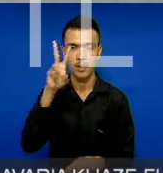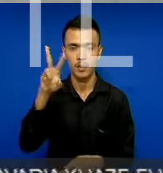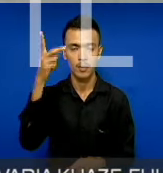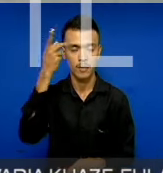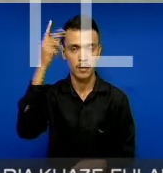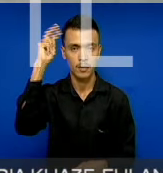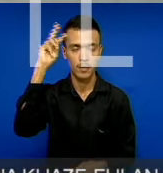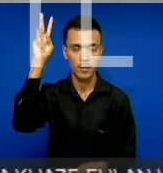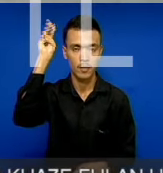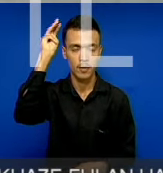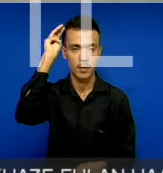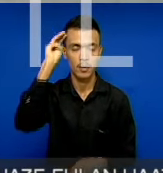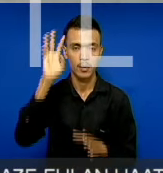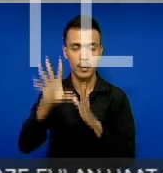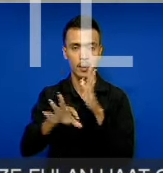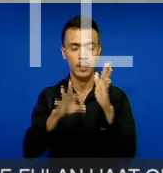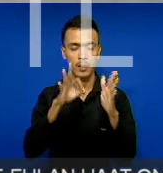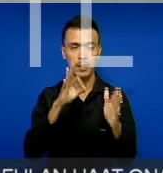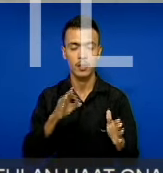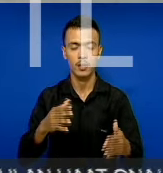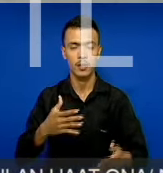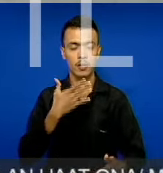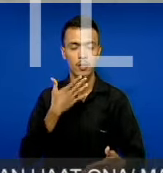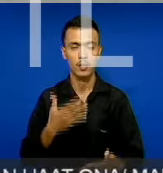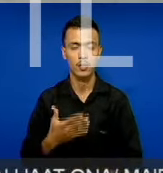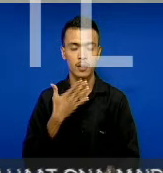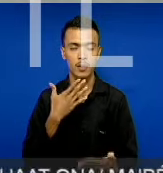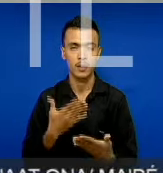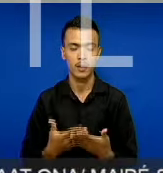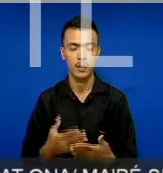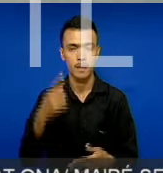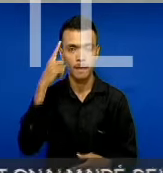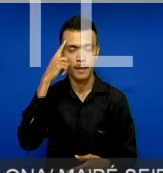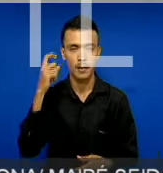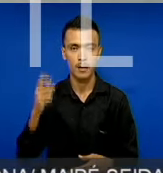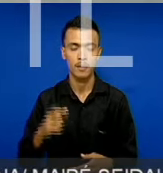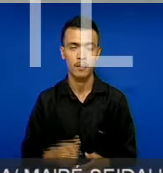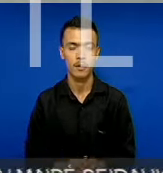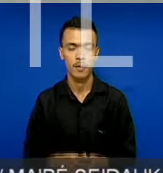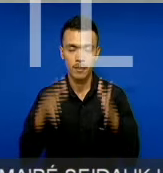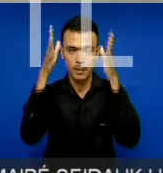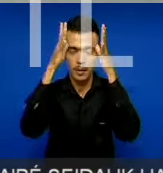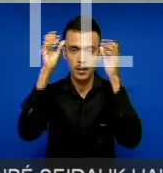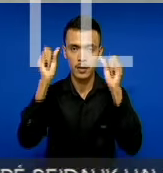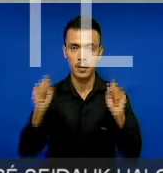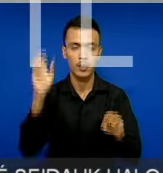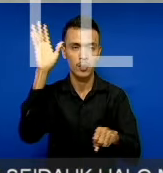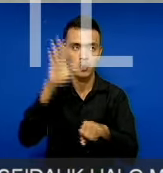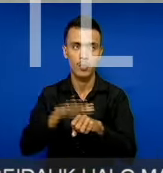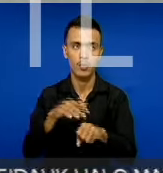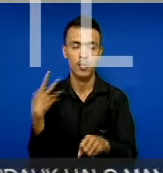vice-primeiro-ministro, hoje é um privilégio bom, honra bom, para o presidente, convida Amneroa